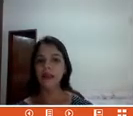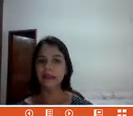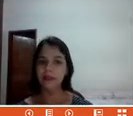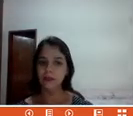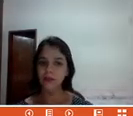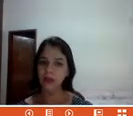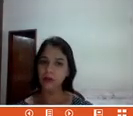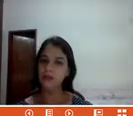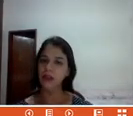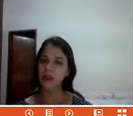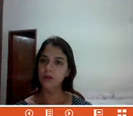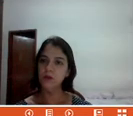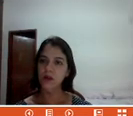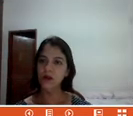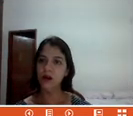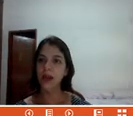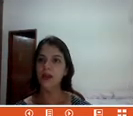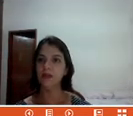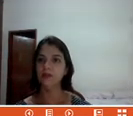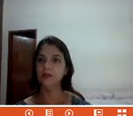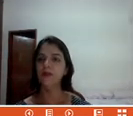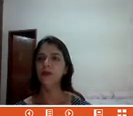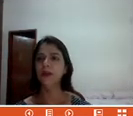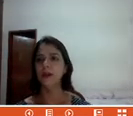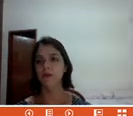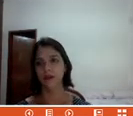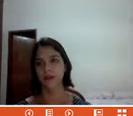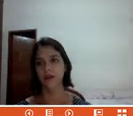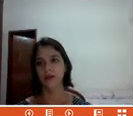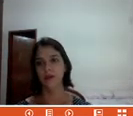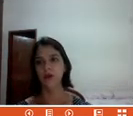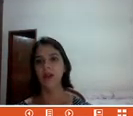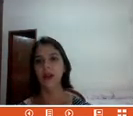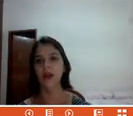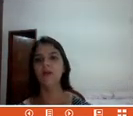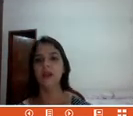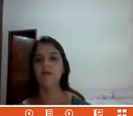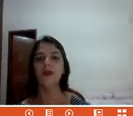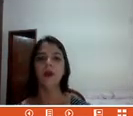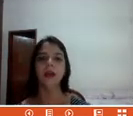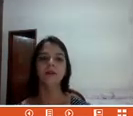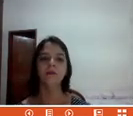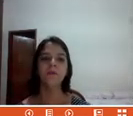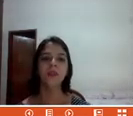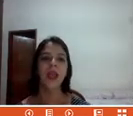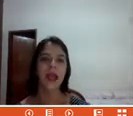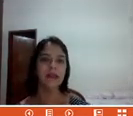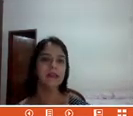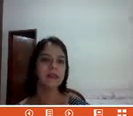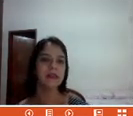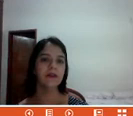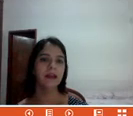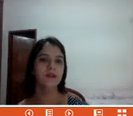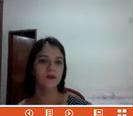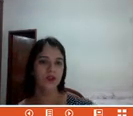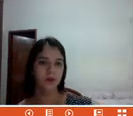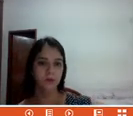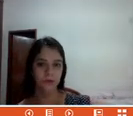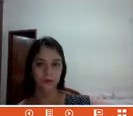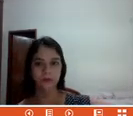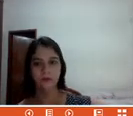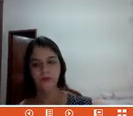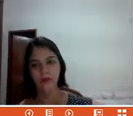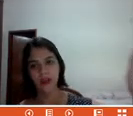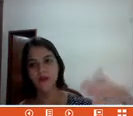uma expressão, é um termo incorreto. Por quê, professora? Por que ela é um termo incorreto? Essa expressão ela